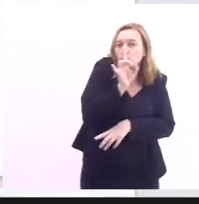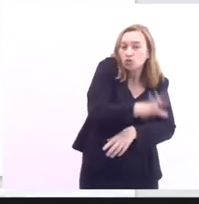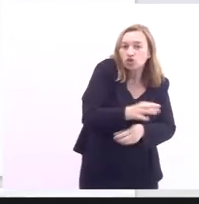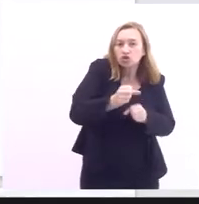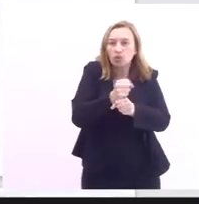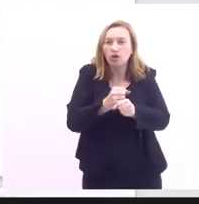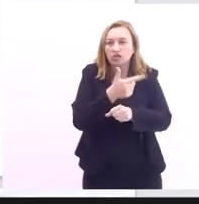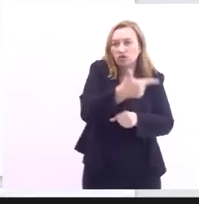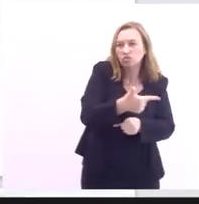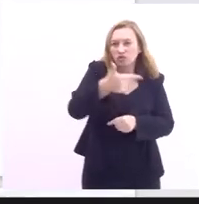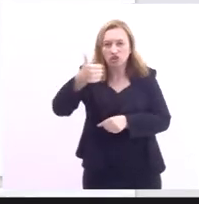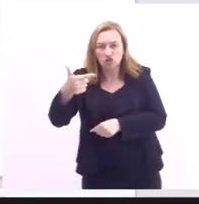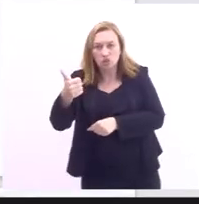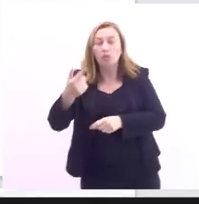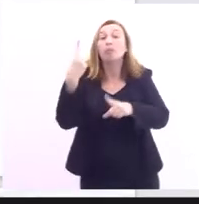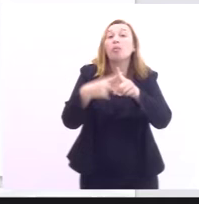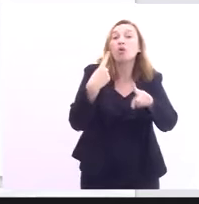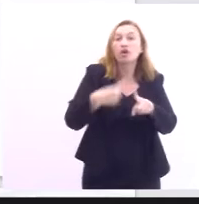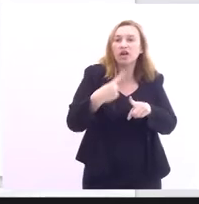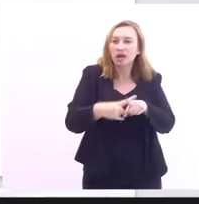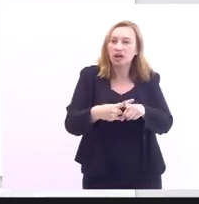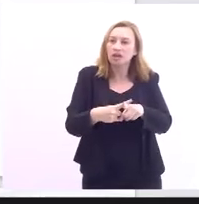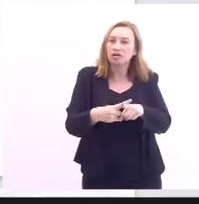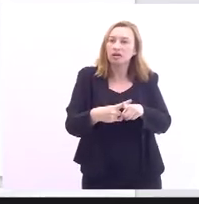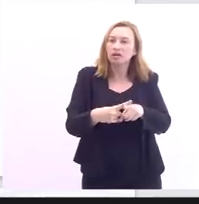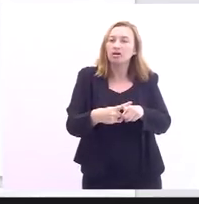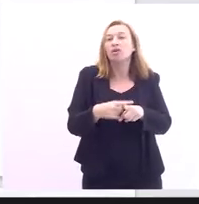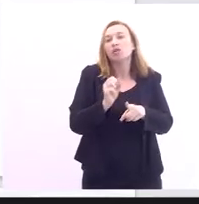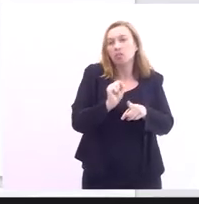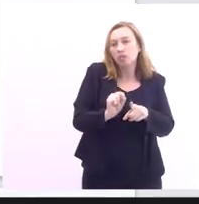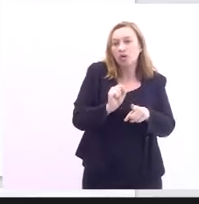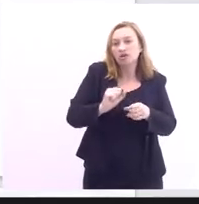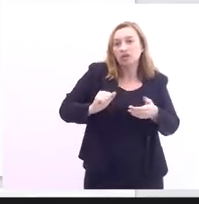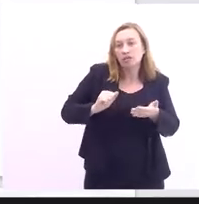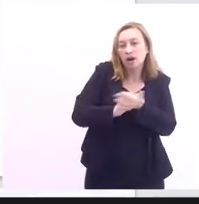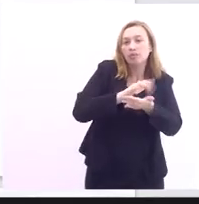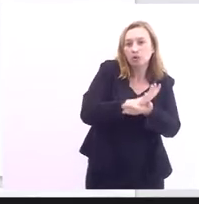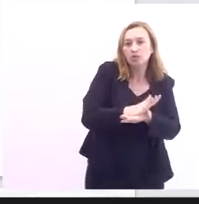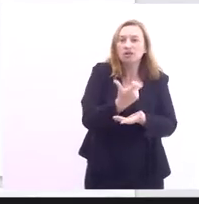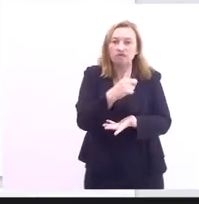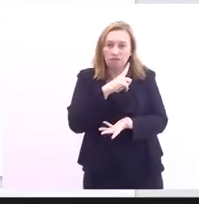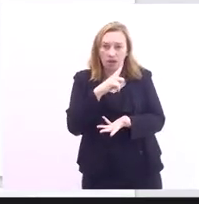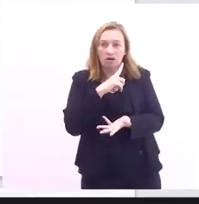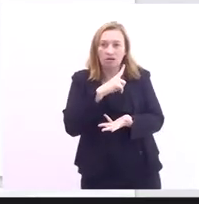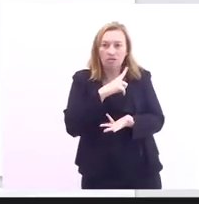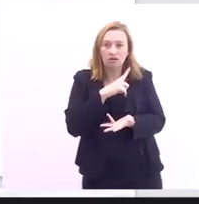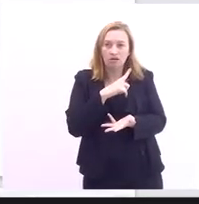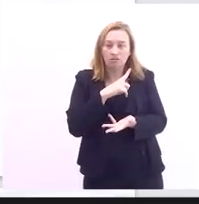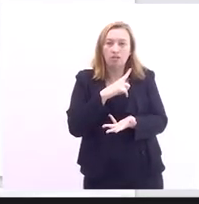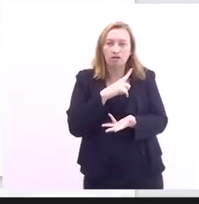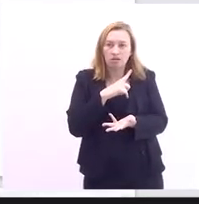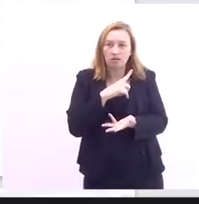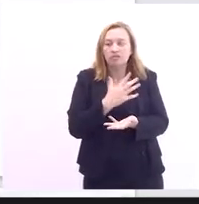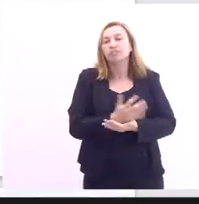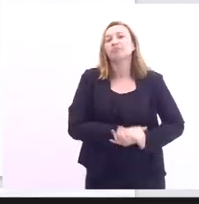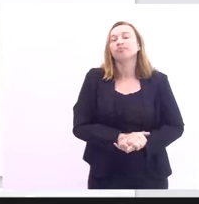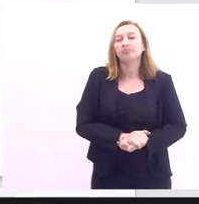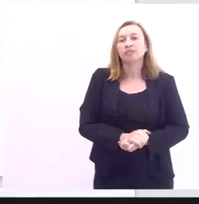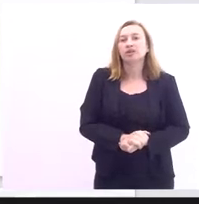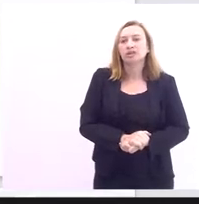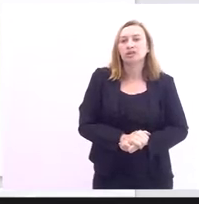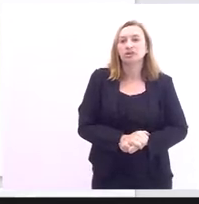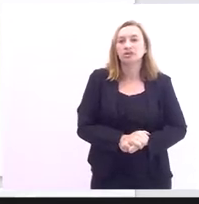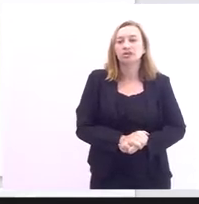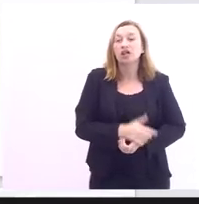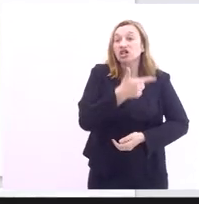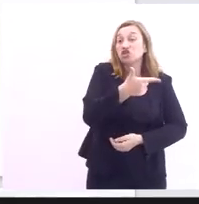de 2022, porque ela está sujeita a um processo de caducidade, ou seja, a extinção da concessão. E esse ano